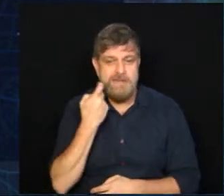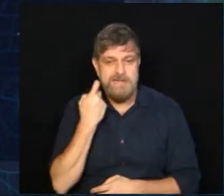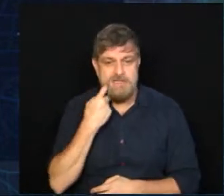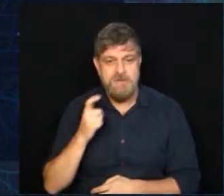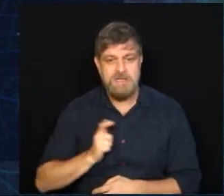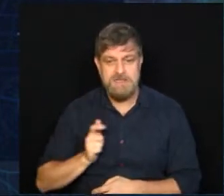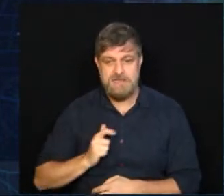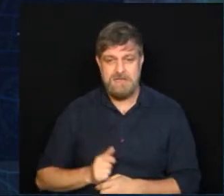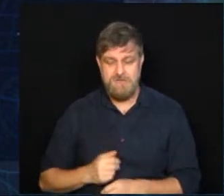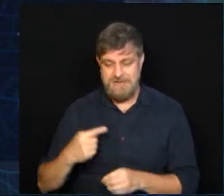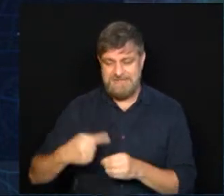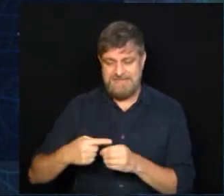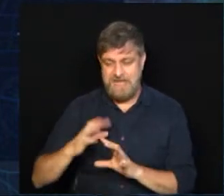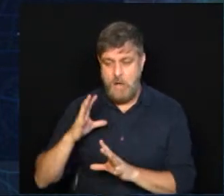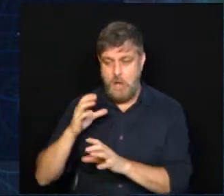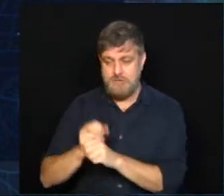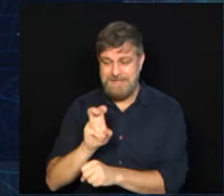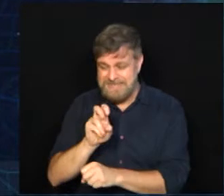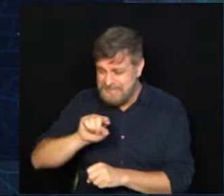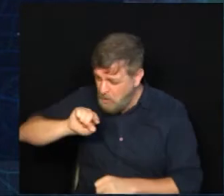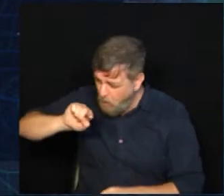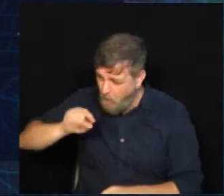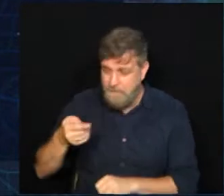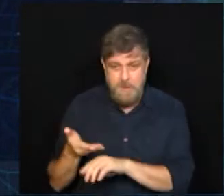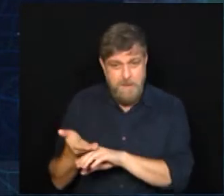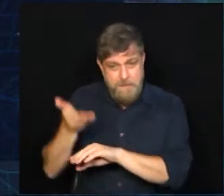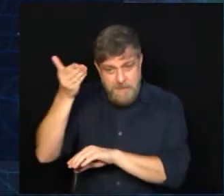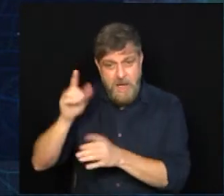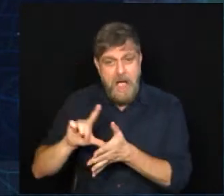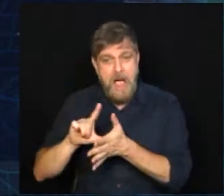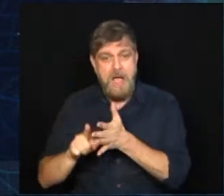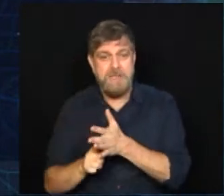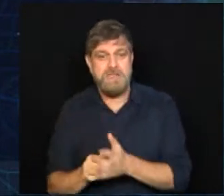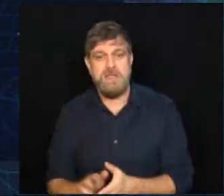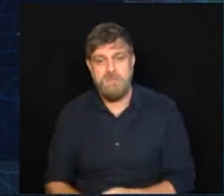cidades todas com mais de 5.000 casos. E depois Vinhedo,